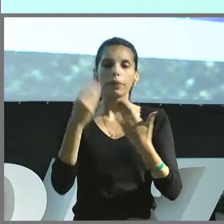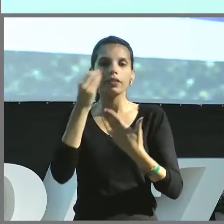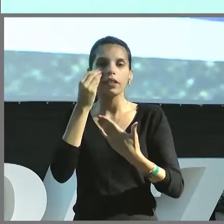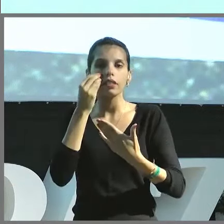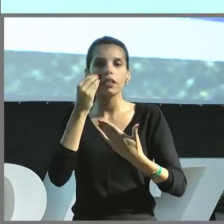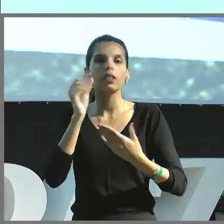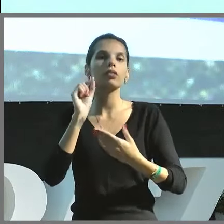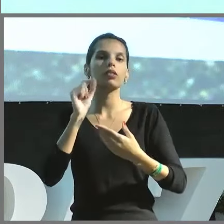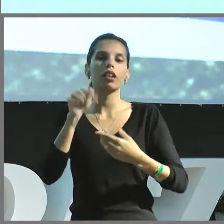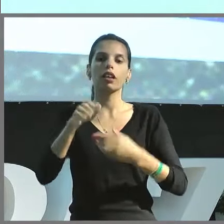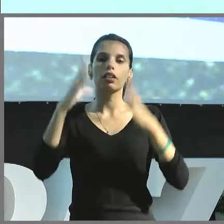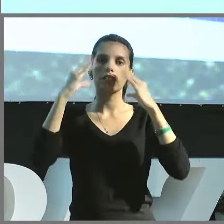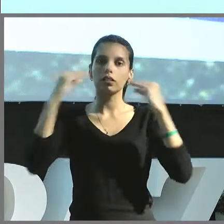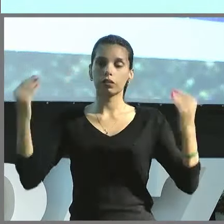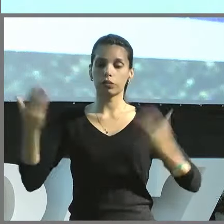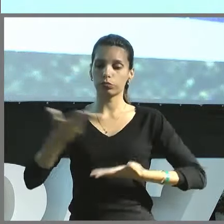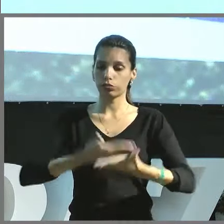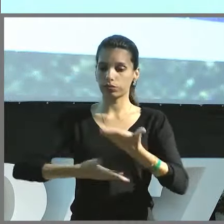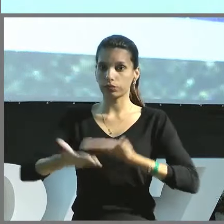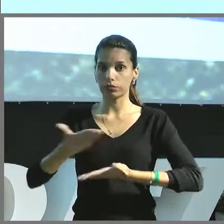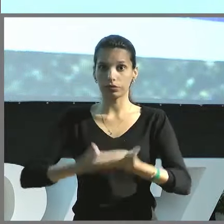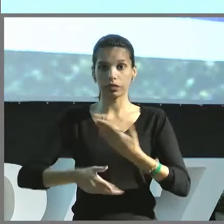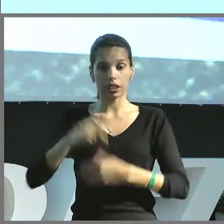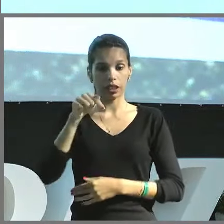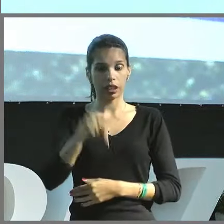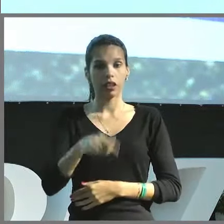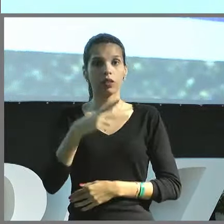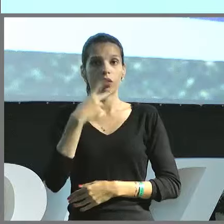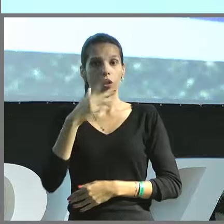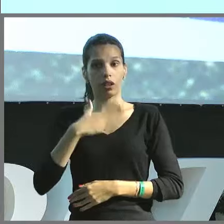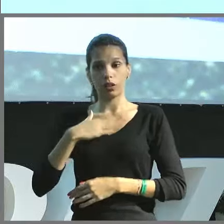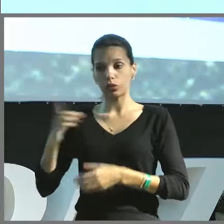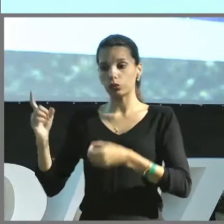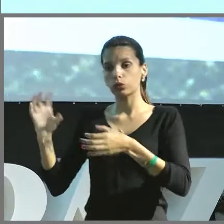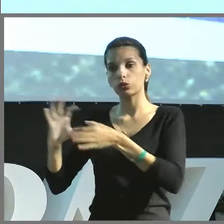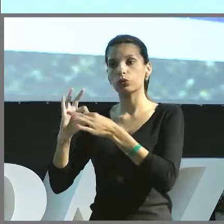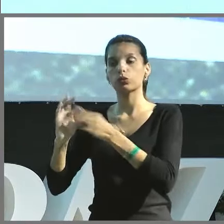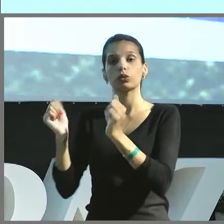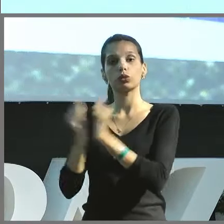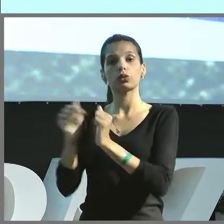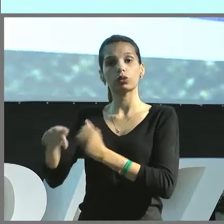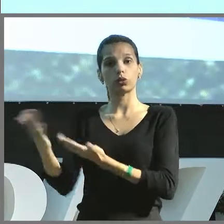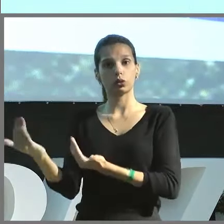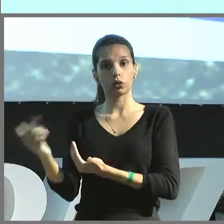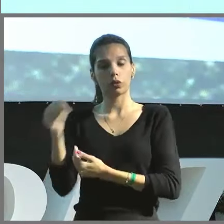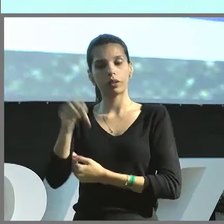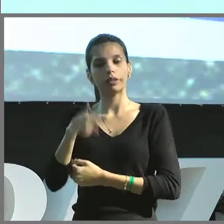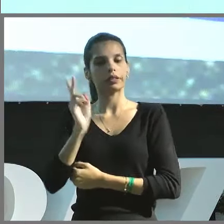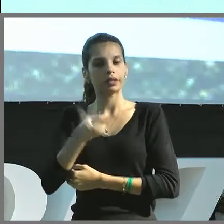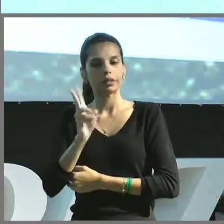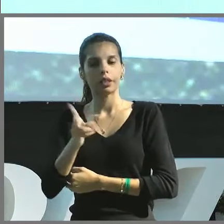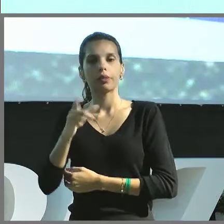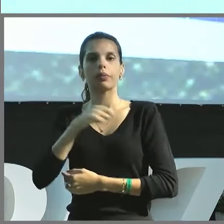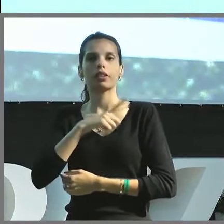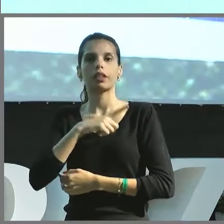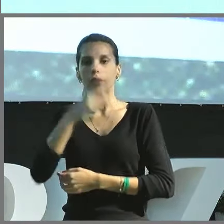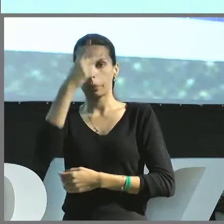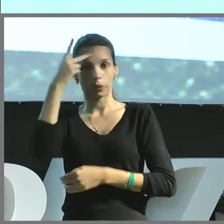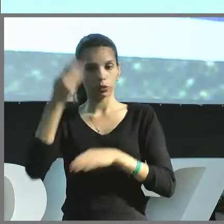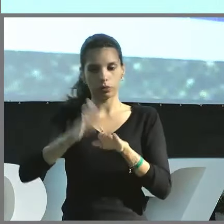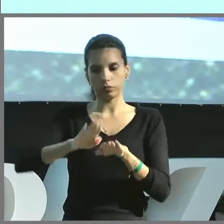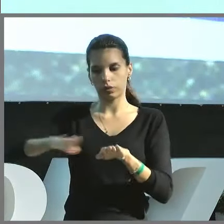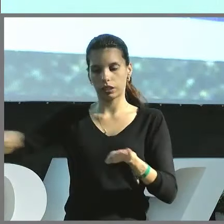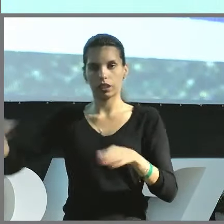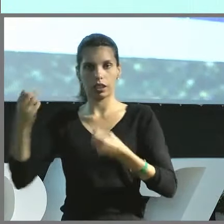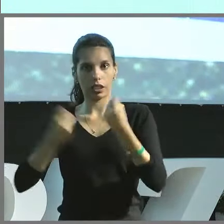foi me dizendo que ele estava vinculado a um jovem que fica nas proximidades do consultório, onde tem muitos guardadores de carro,